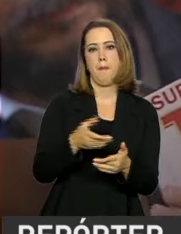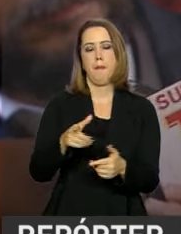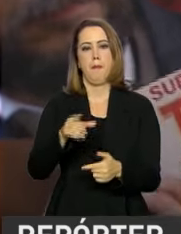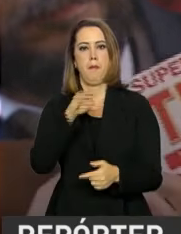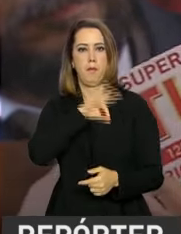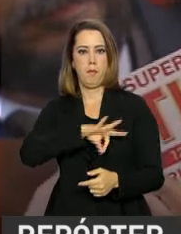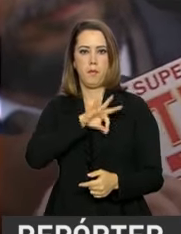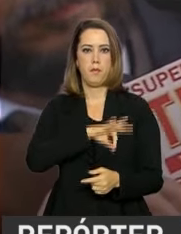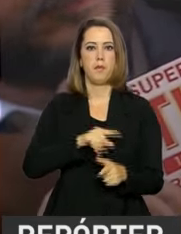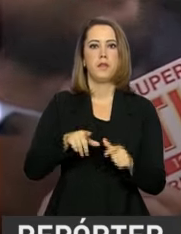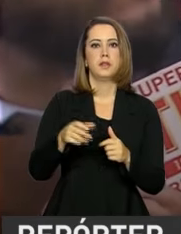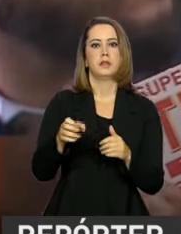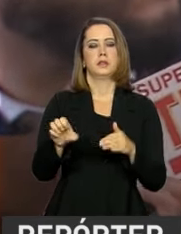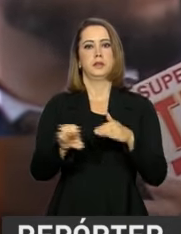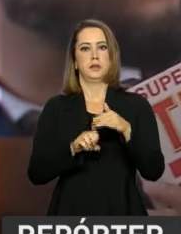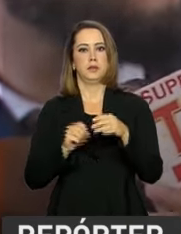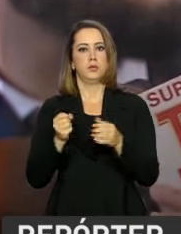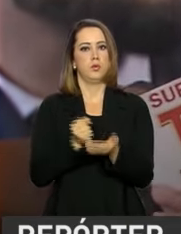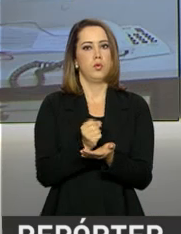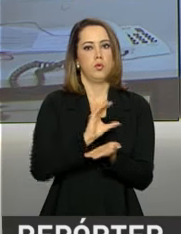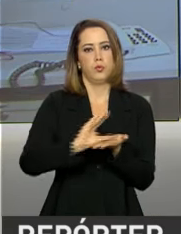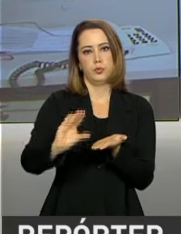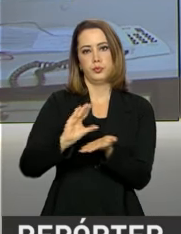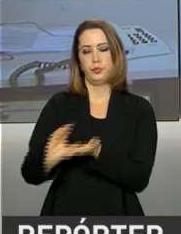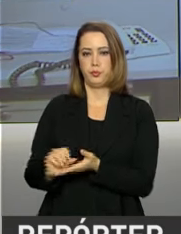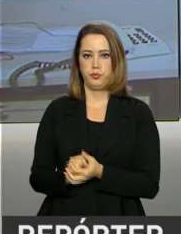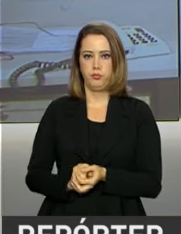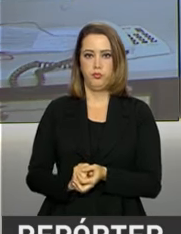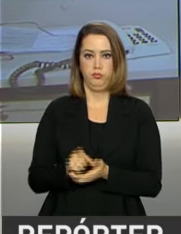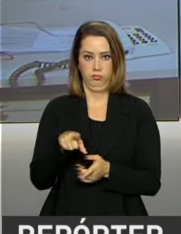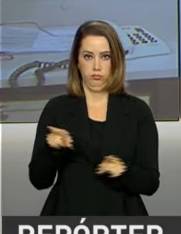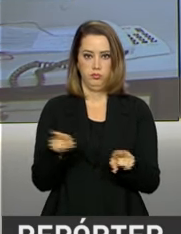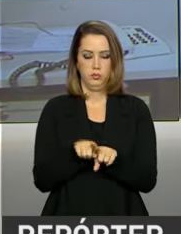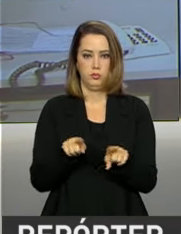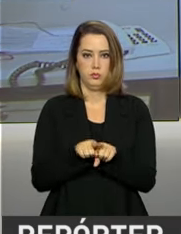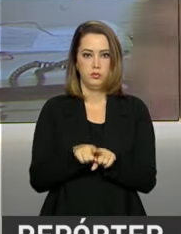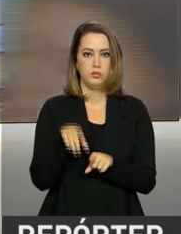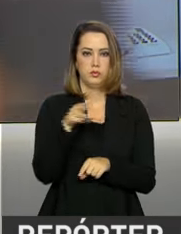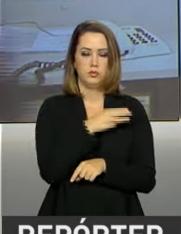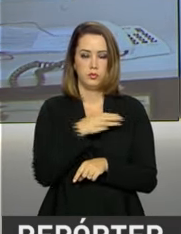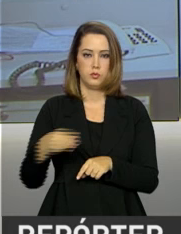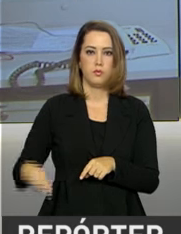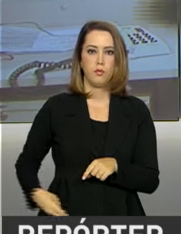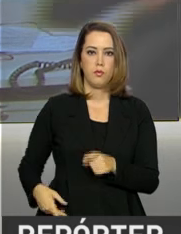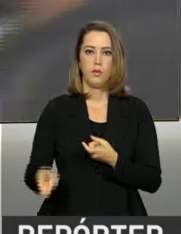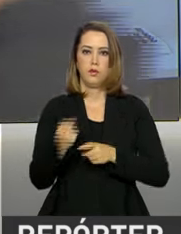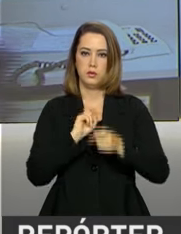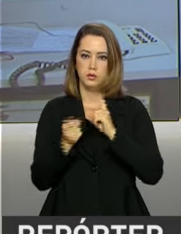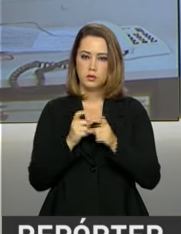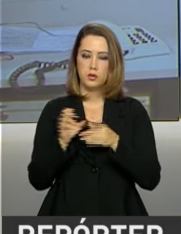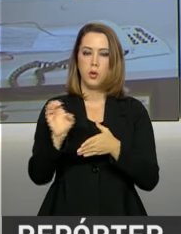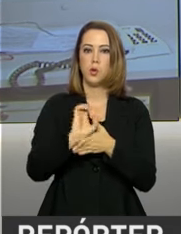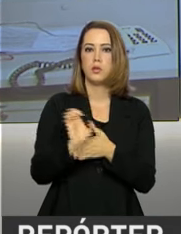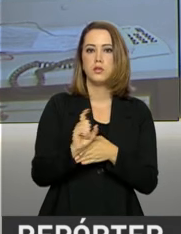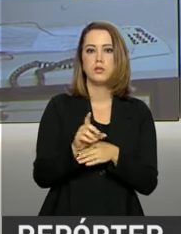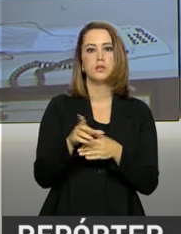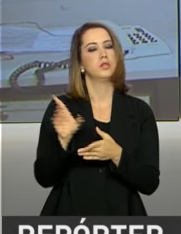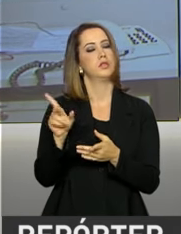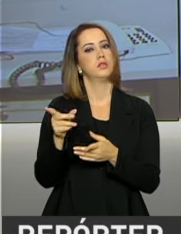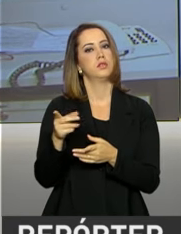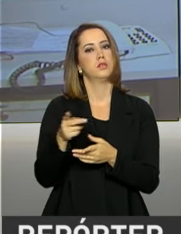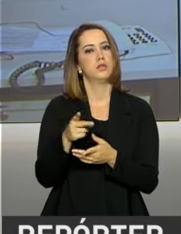o custeio da máquina e até para novos investimentos. Ainda de acordo com o ministro da Fazenda, os estados deixarão de